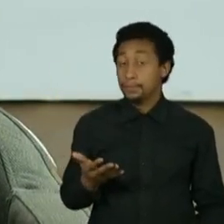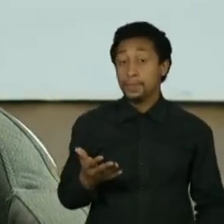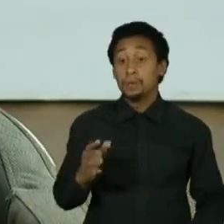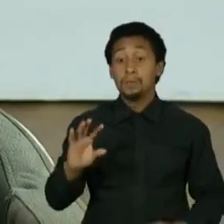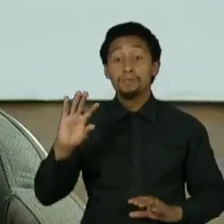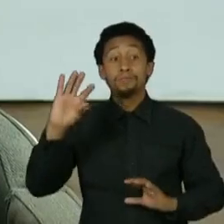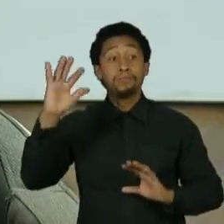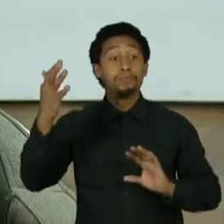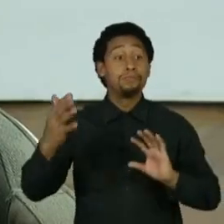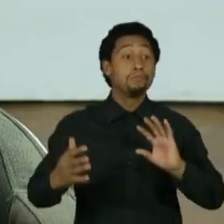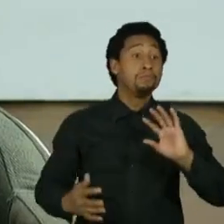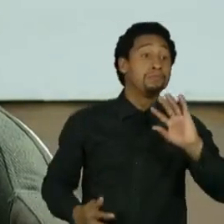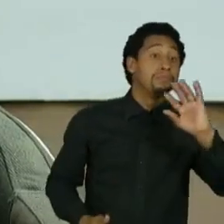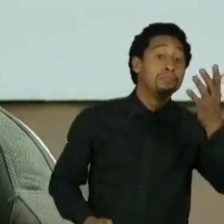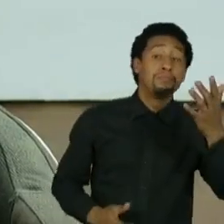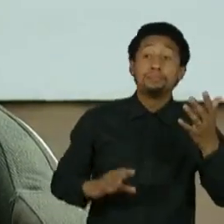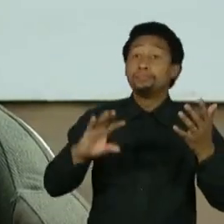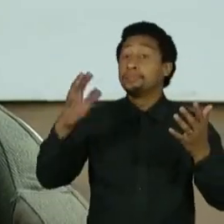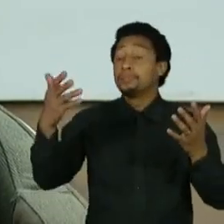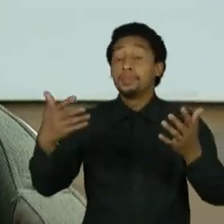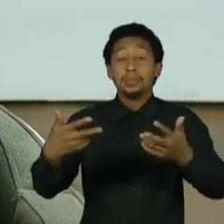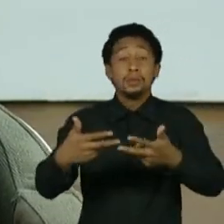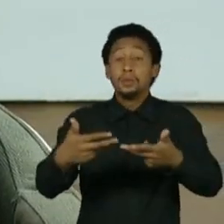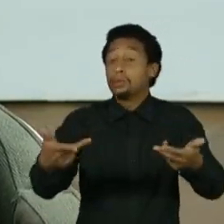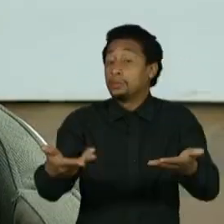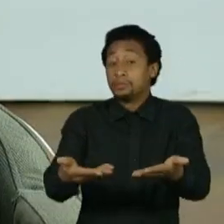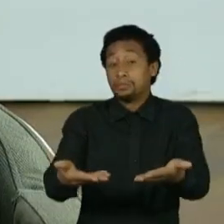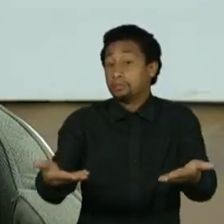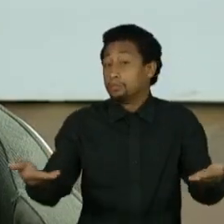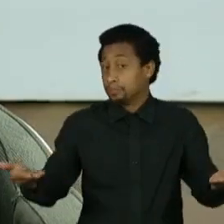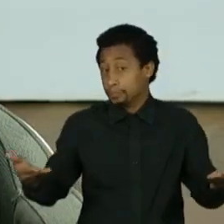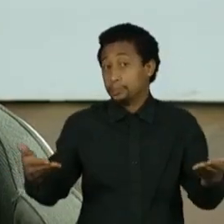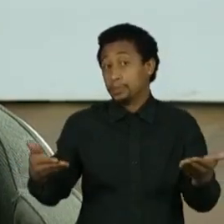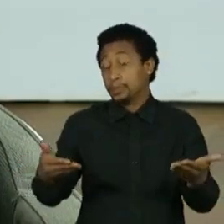acontecimentos inesperados que apontaram